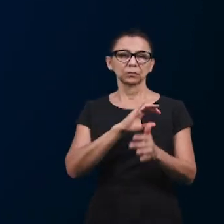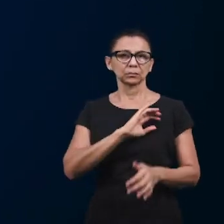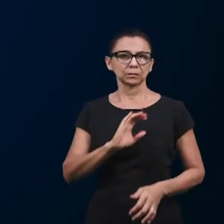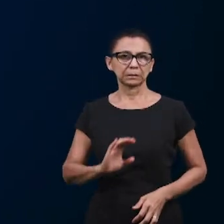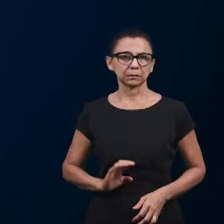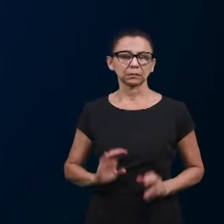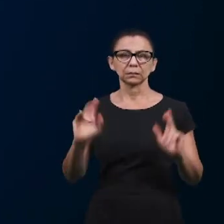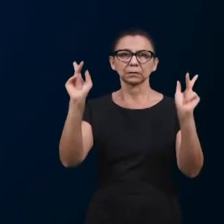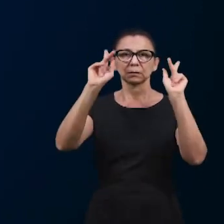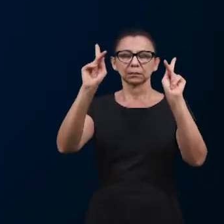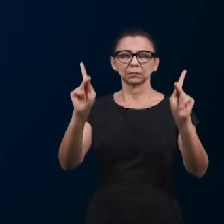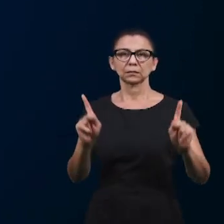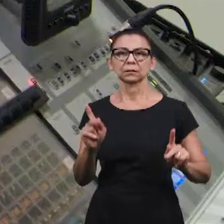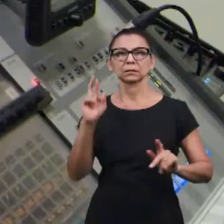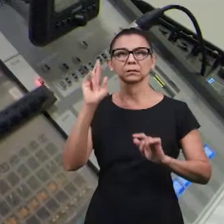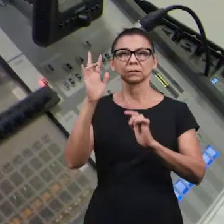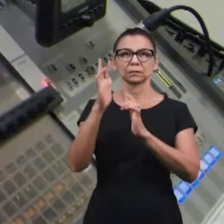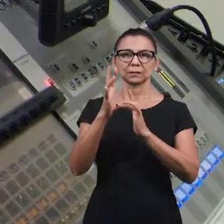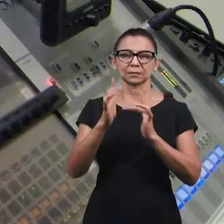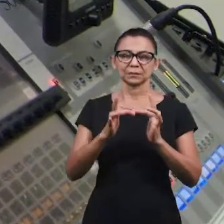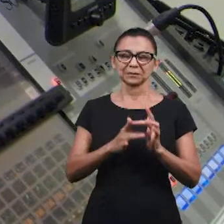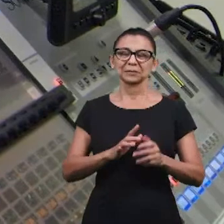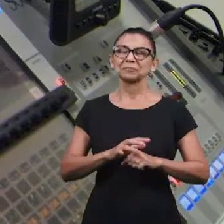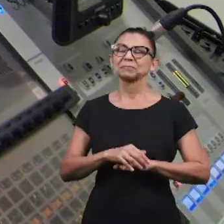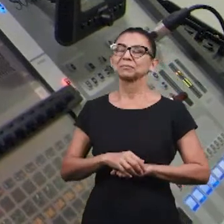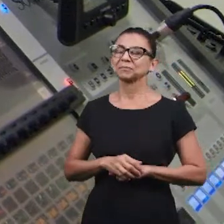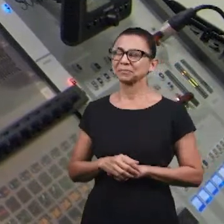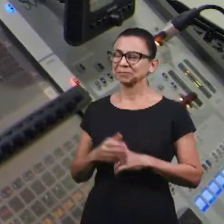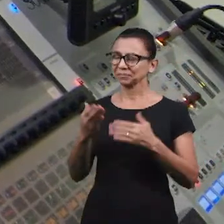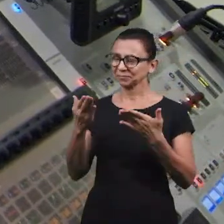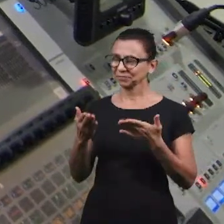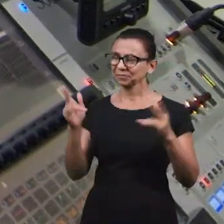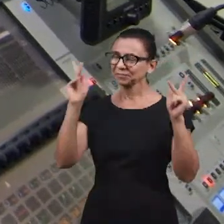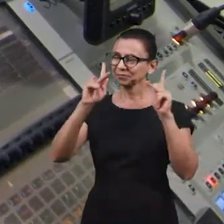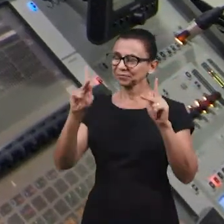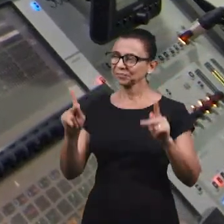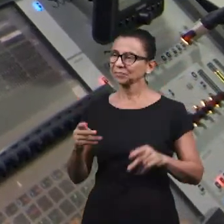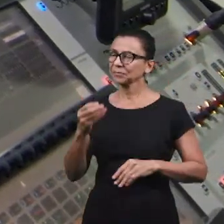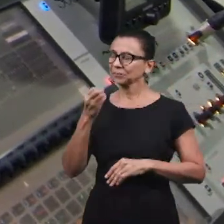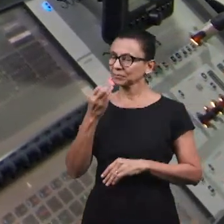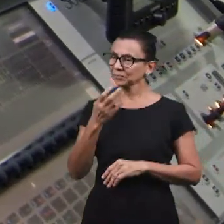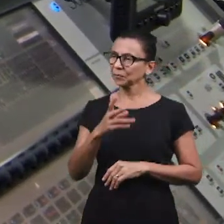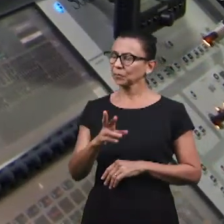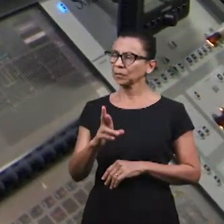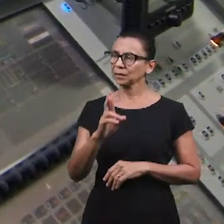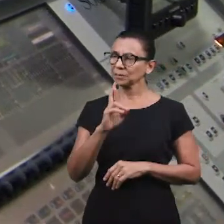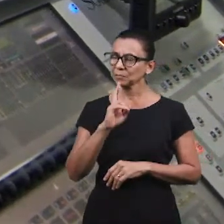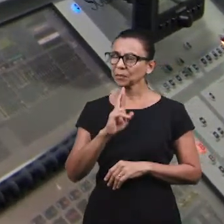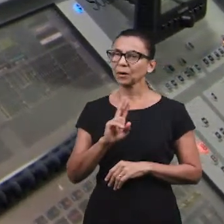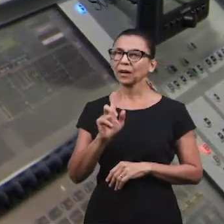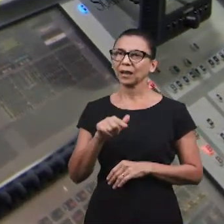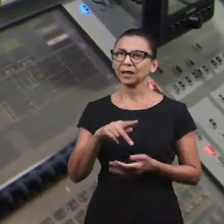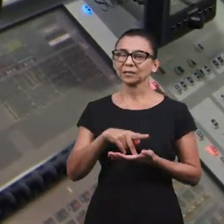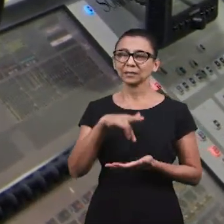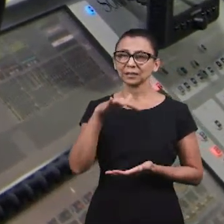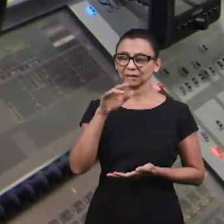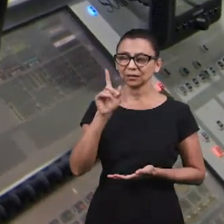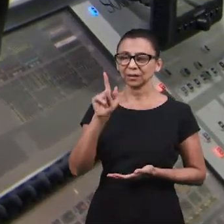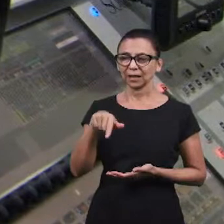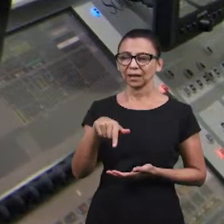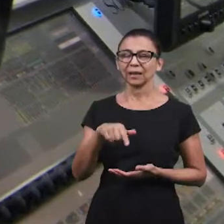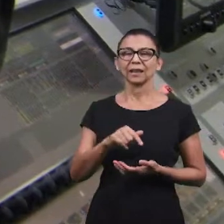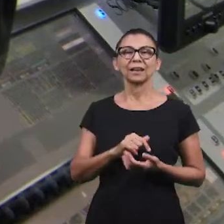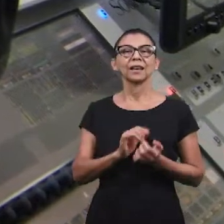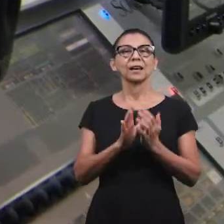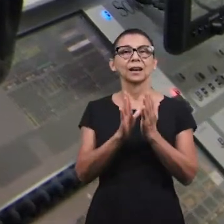A paz do Senhor Jesus, irmão. A paz do Senhor, Robson. Muito boa a sua colocação. O tesouro é exatamente esse.